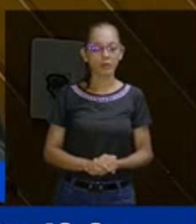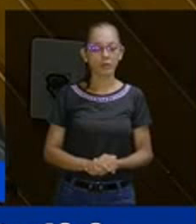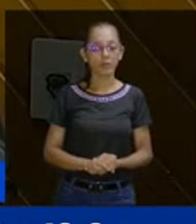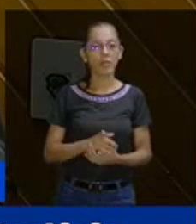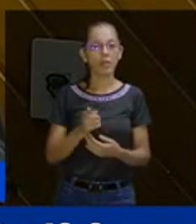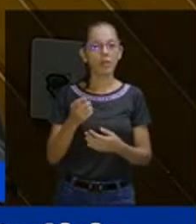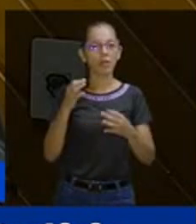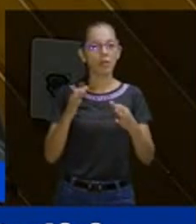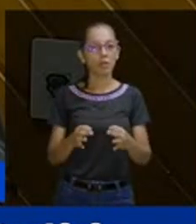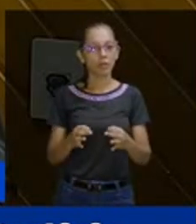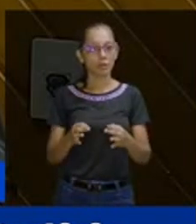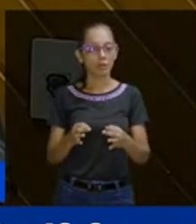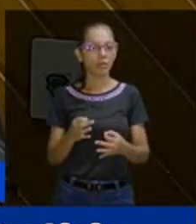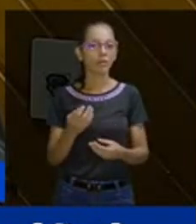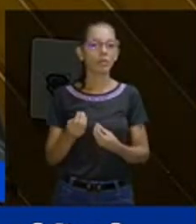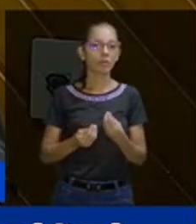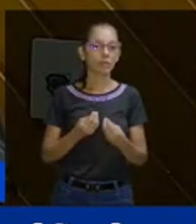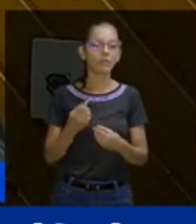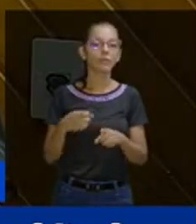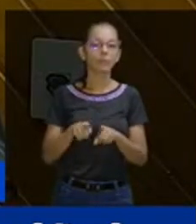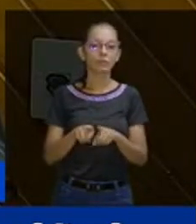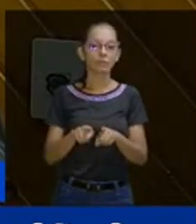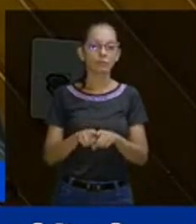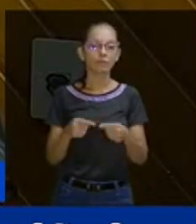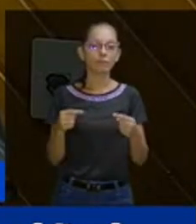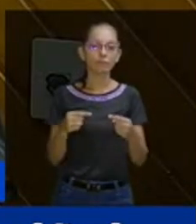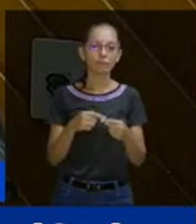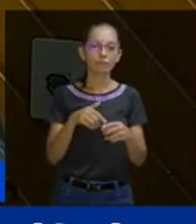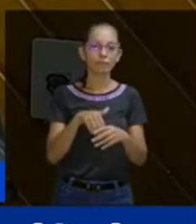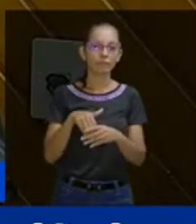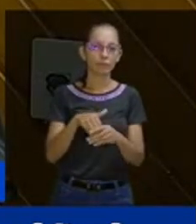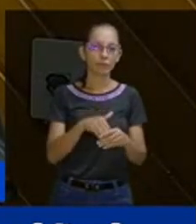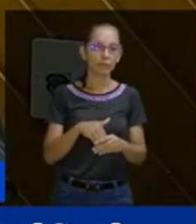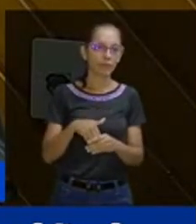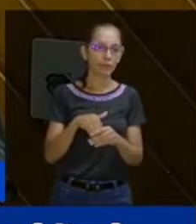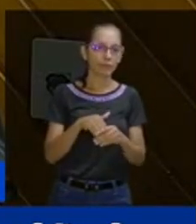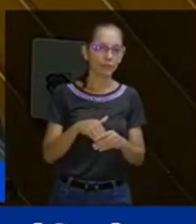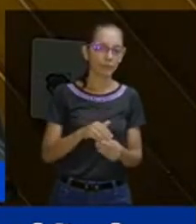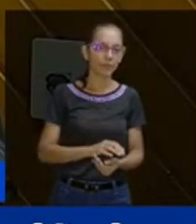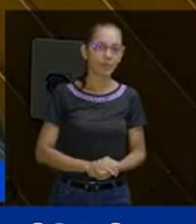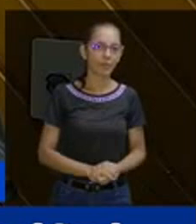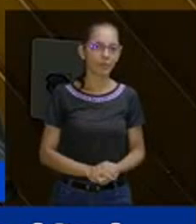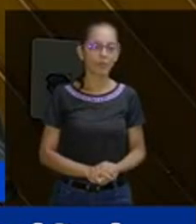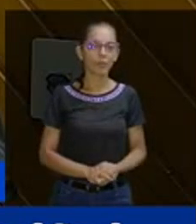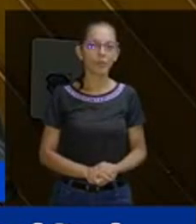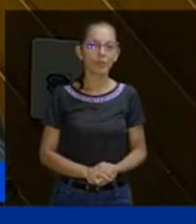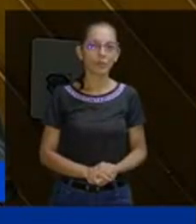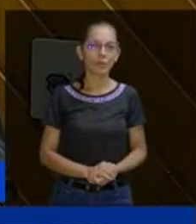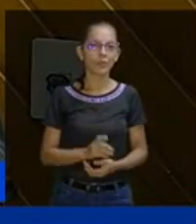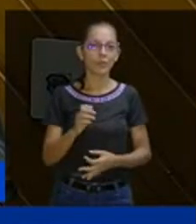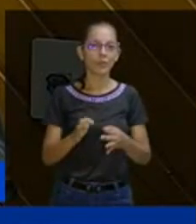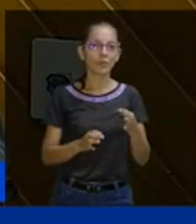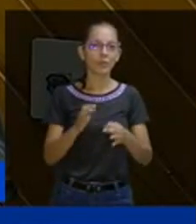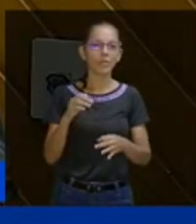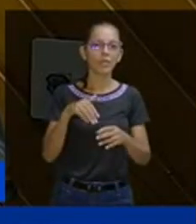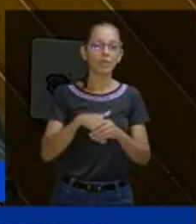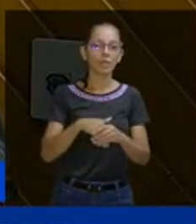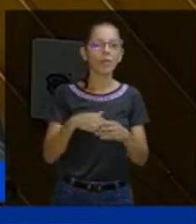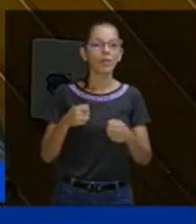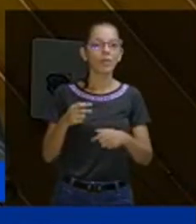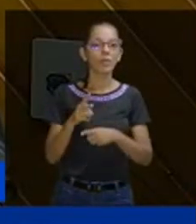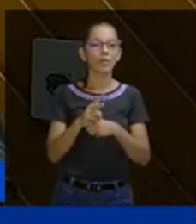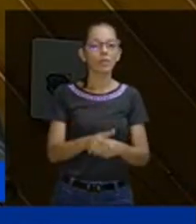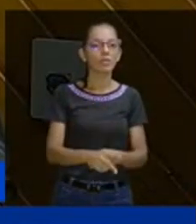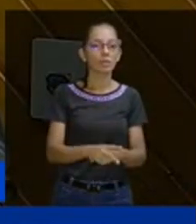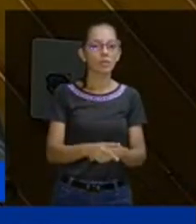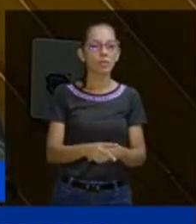ordem pública e à integridade do processo eleitoral. A missão constitucional da Justiça Eleitoral é proteger a liberdade